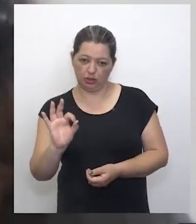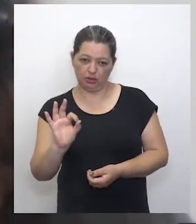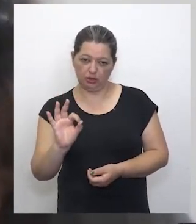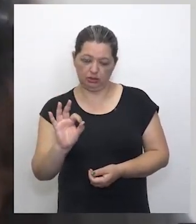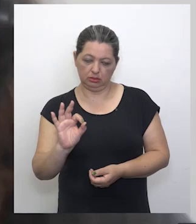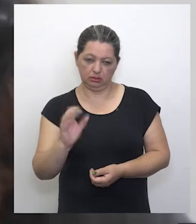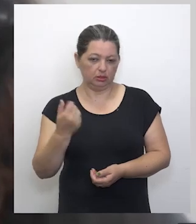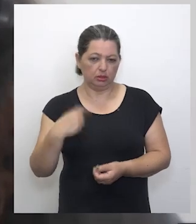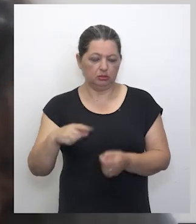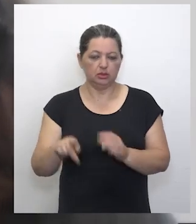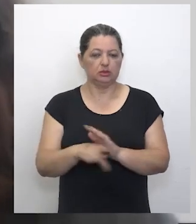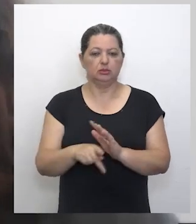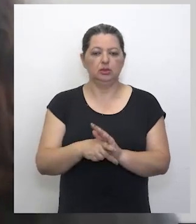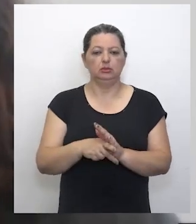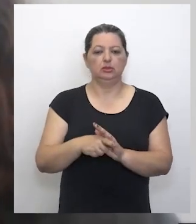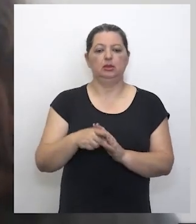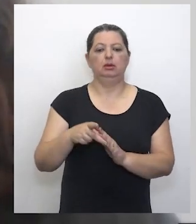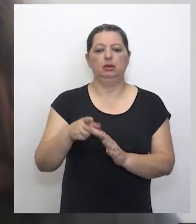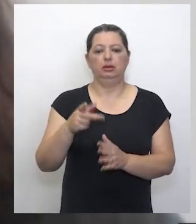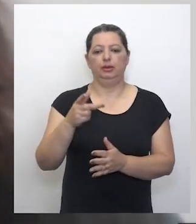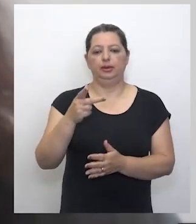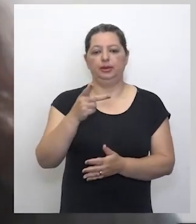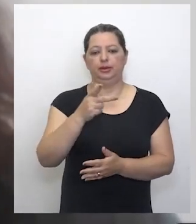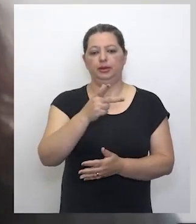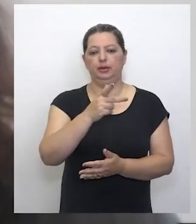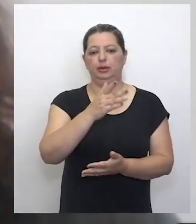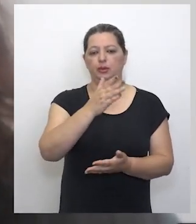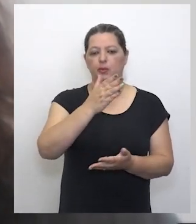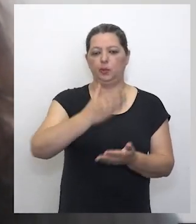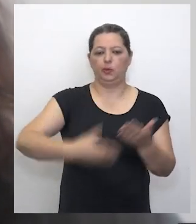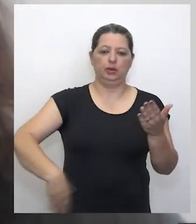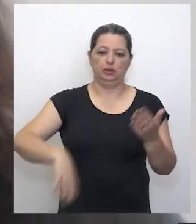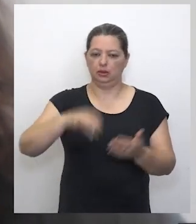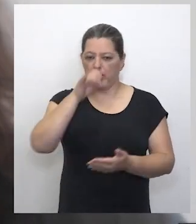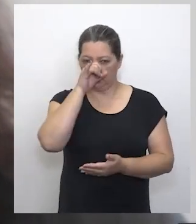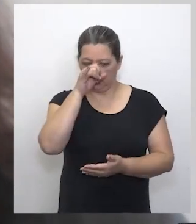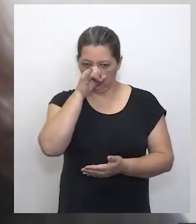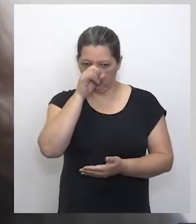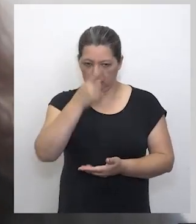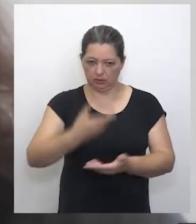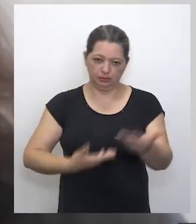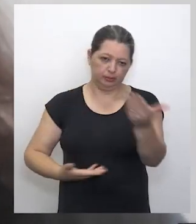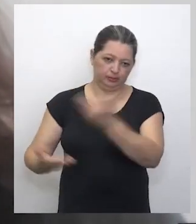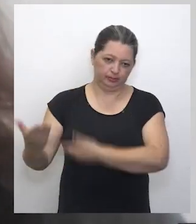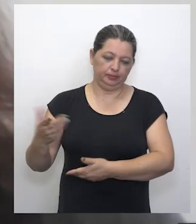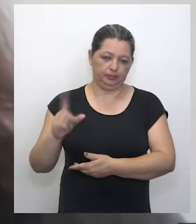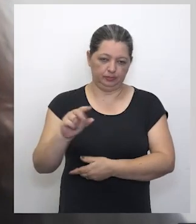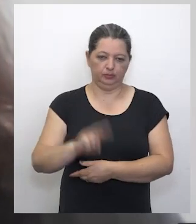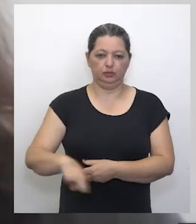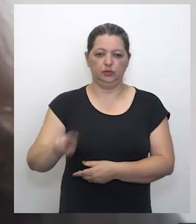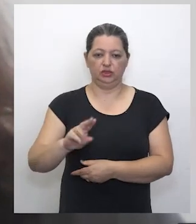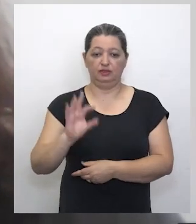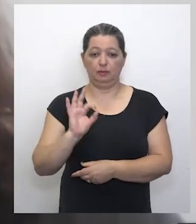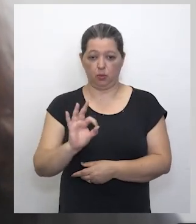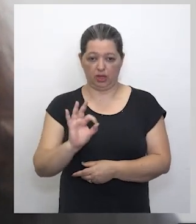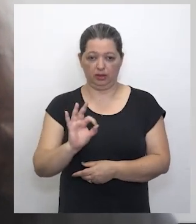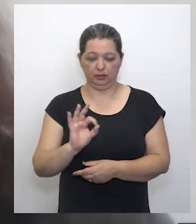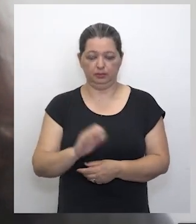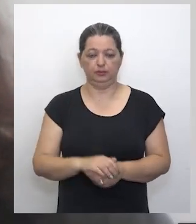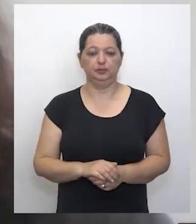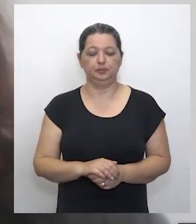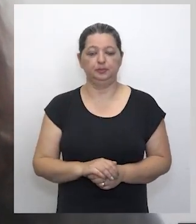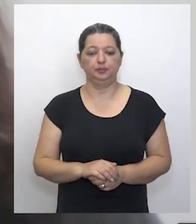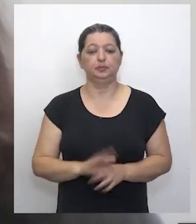mais cortar o porco para trocar por 1 quilo de sal. Bastava trocar o porco pelas moedas. Mas as moedas